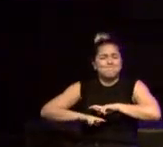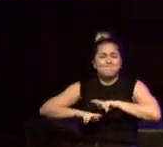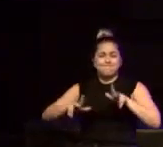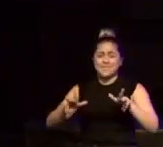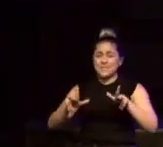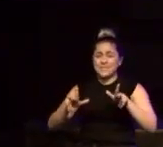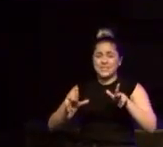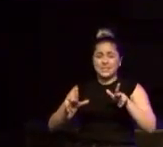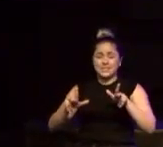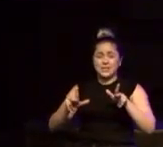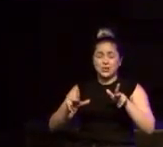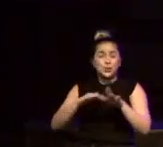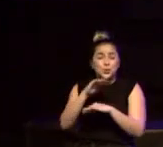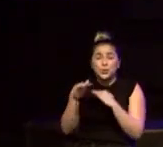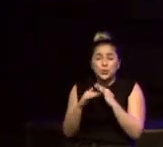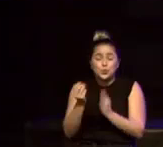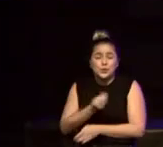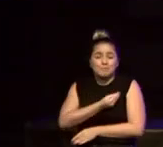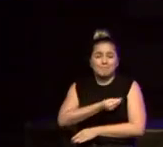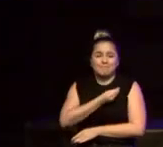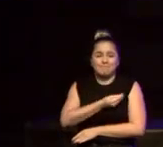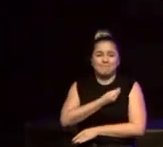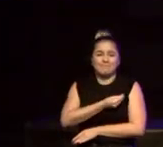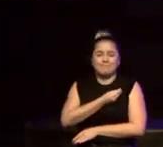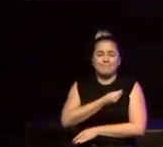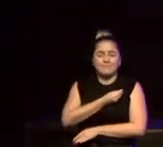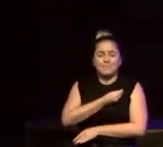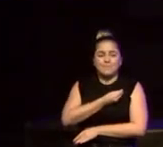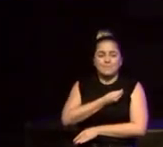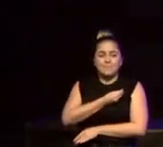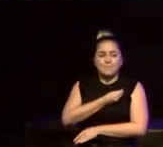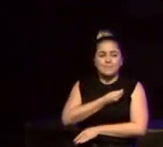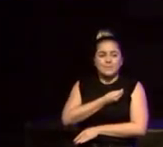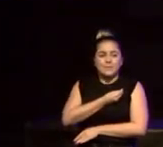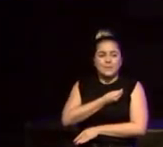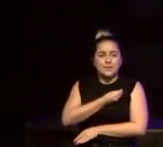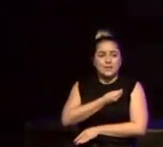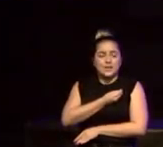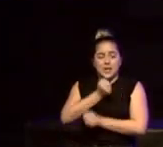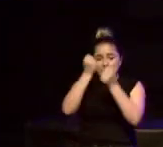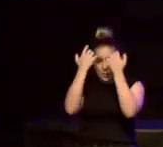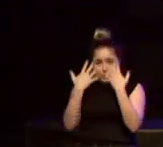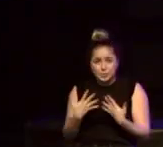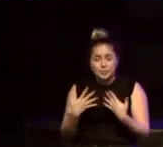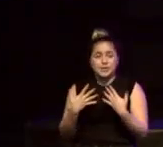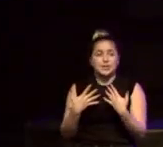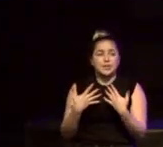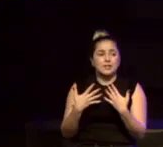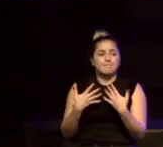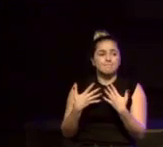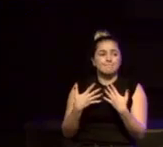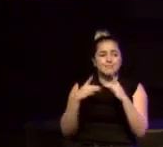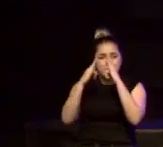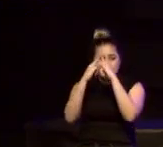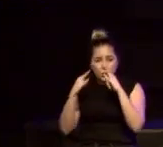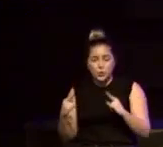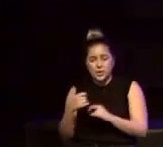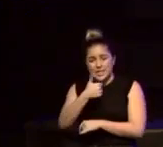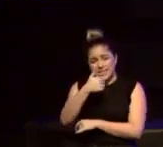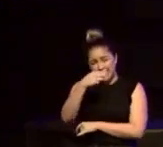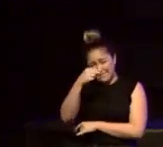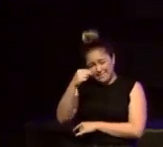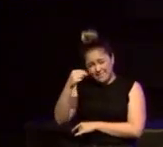sua história de vida. E quando a gente foi falar de números, naquele acampamento tinham 120,